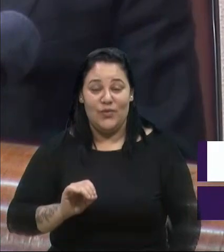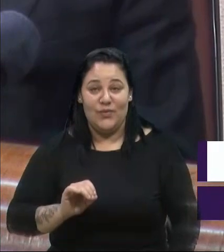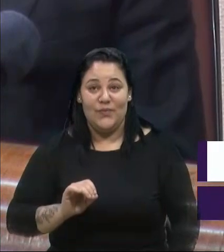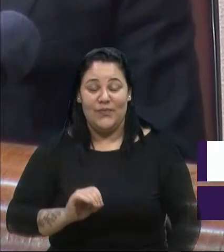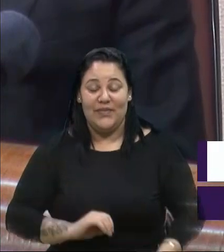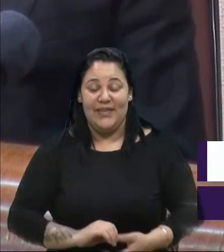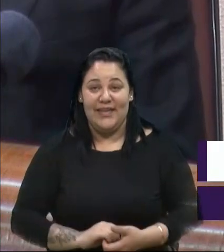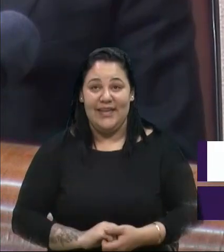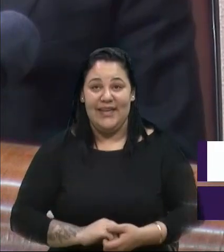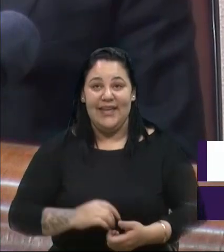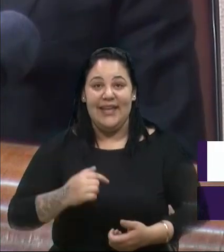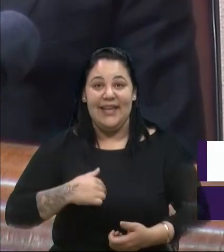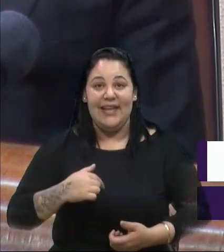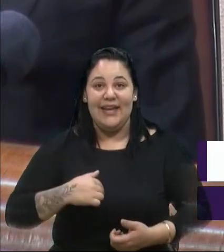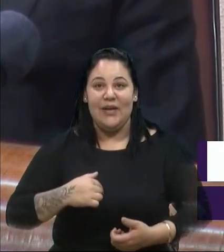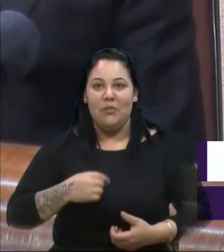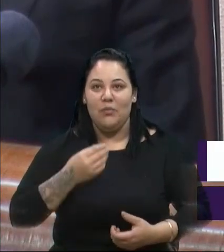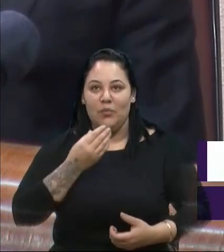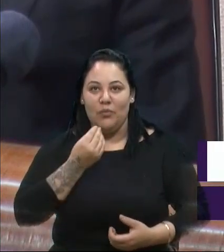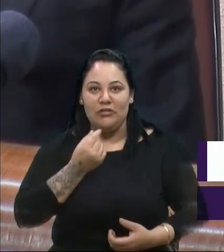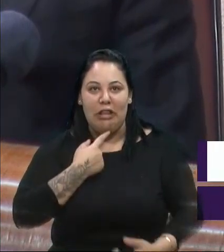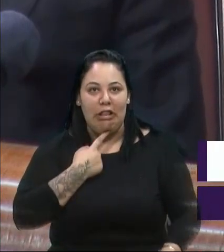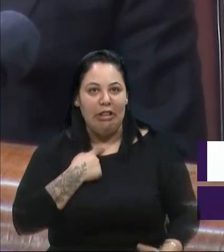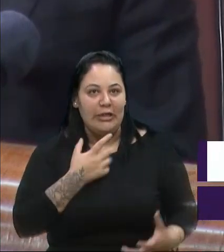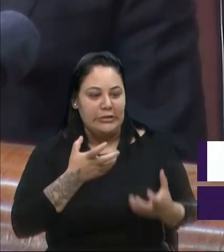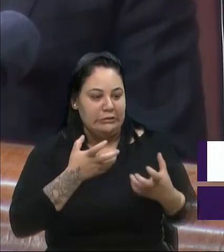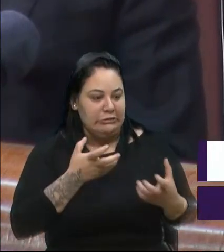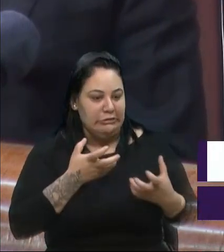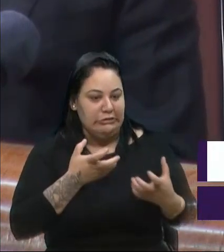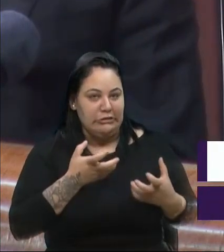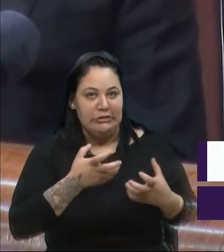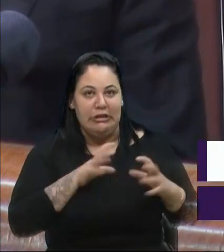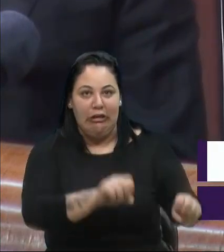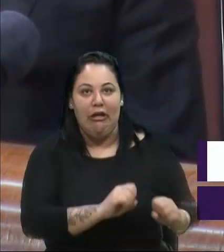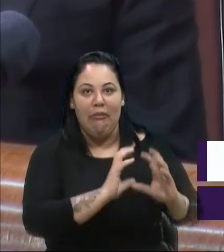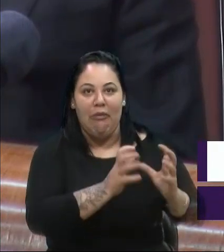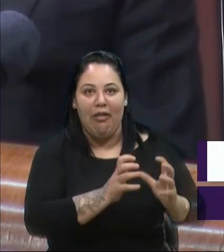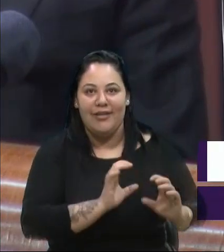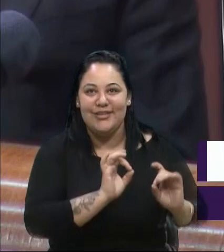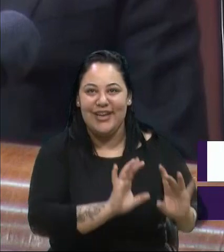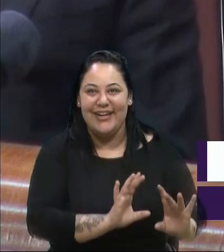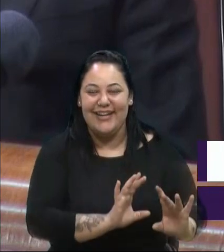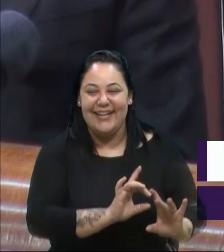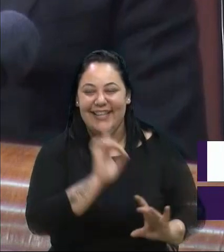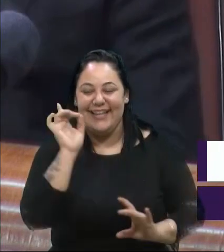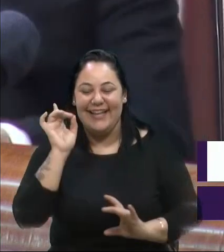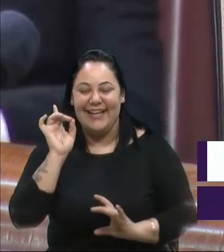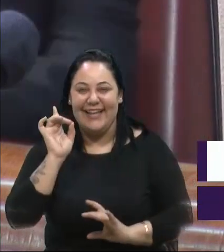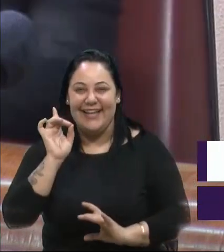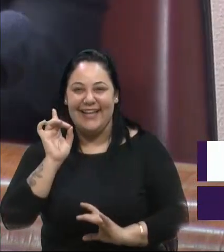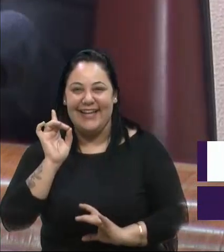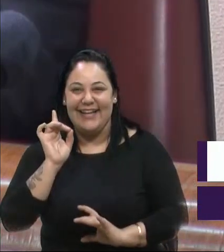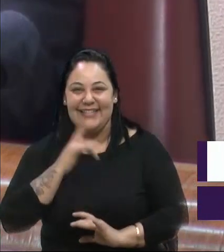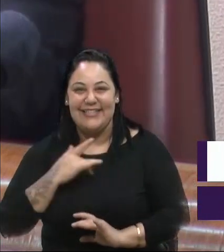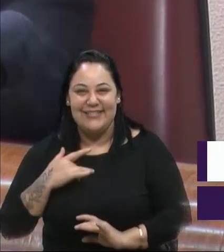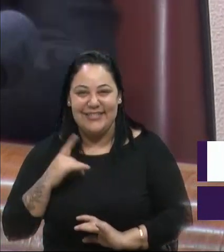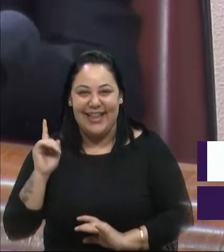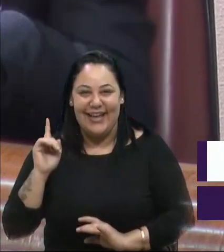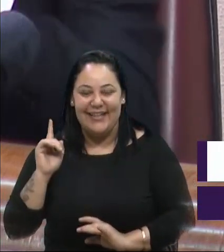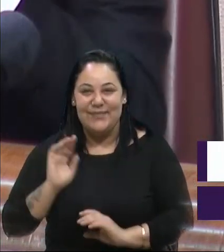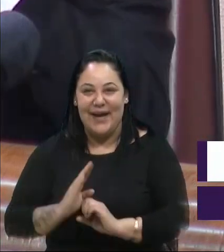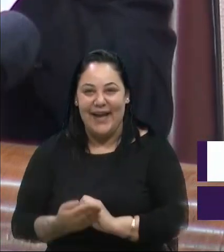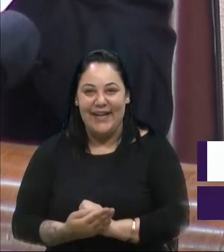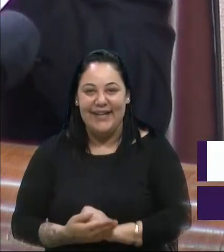É, ele era muito fominha quando jogava bola com nós, lá no Estrela Saúde. Mas é um